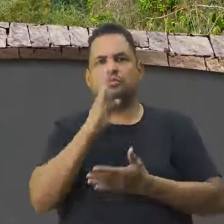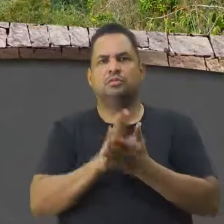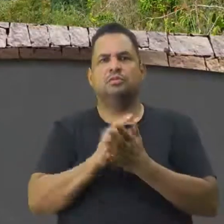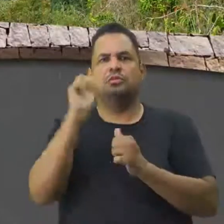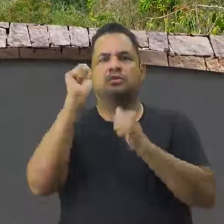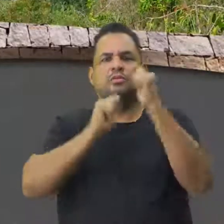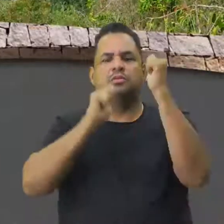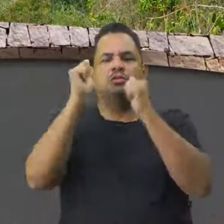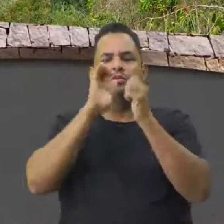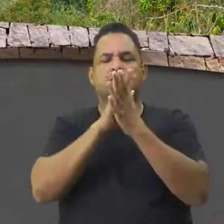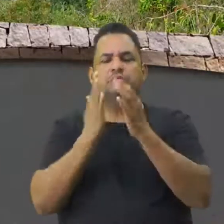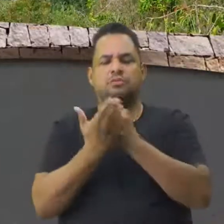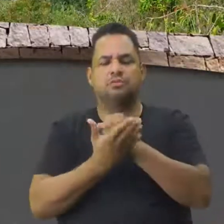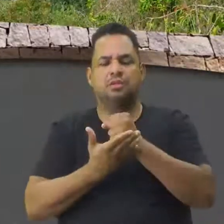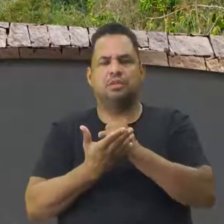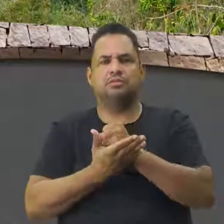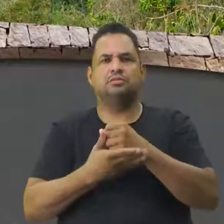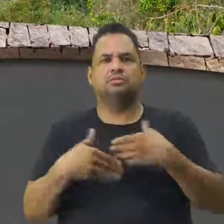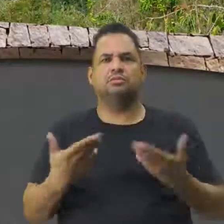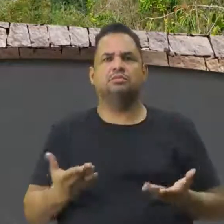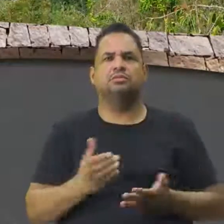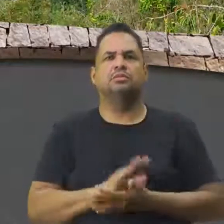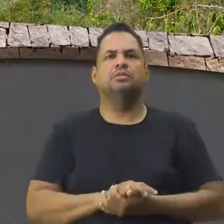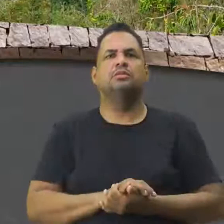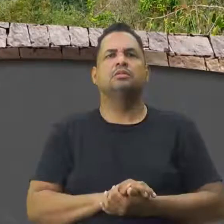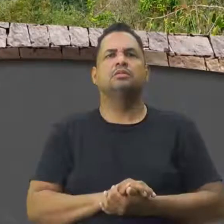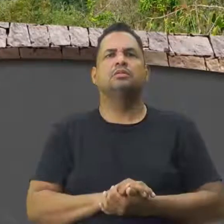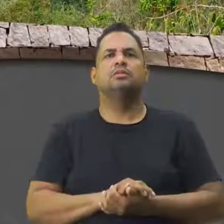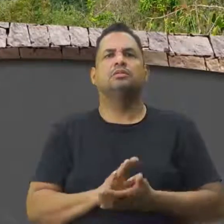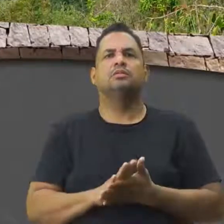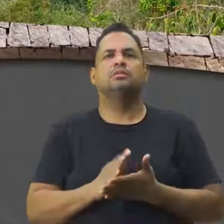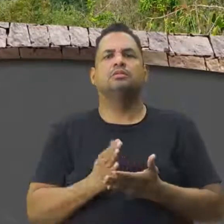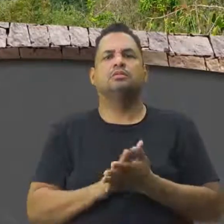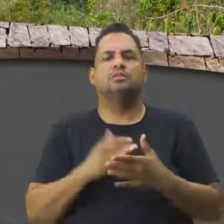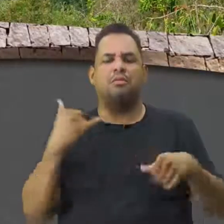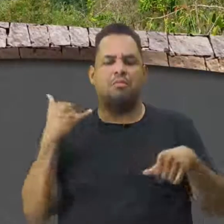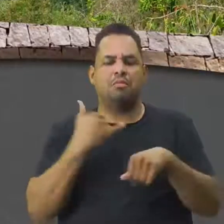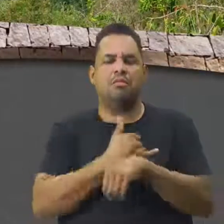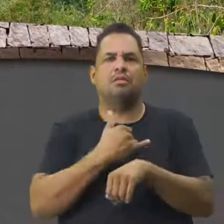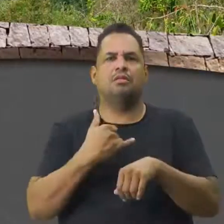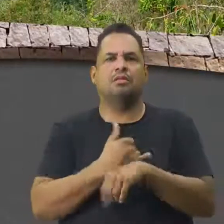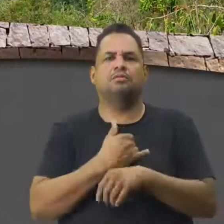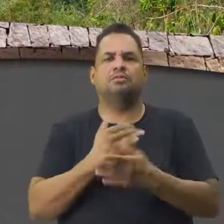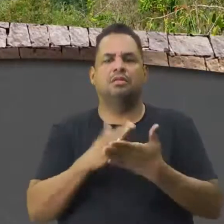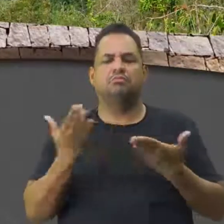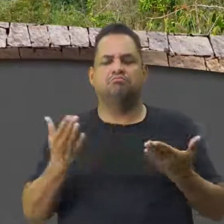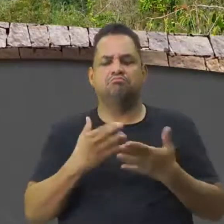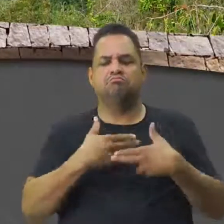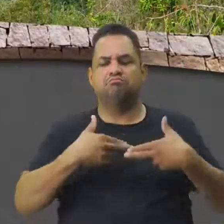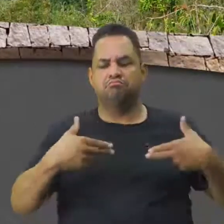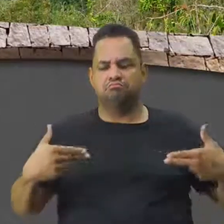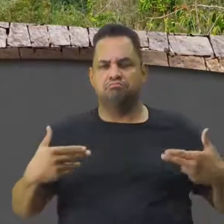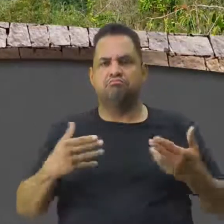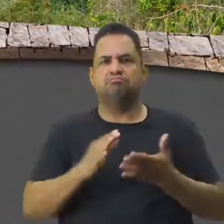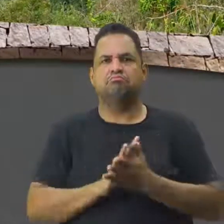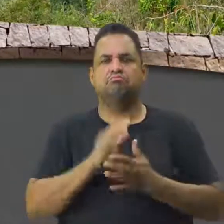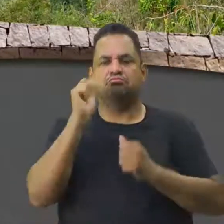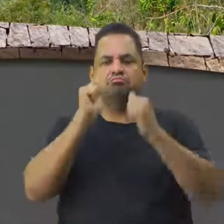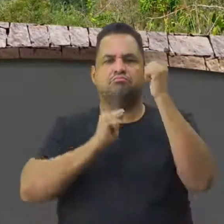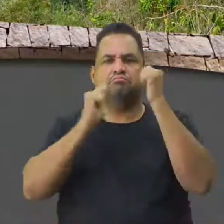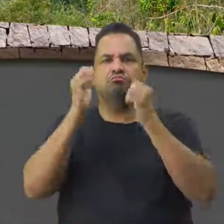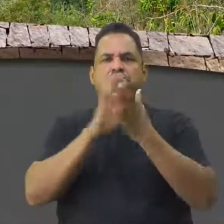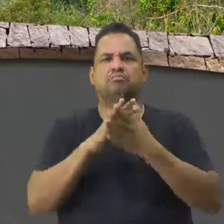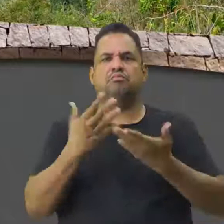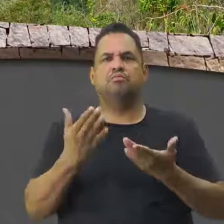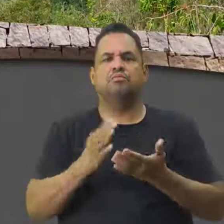indústria de base, que é a indústria metalúrgica e a indústria siderúrgica, que